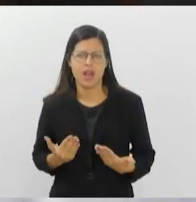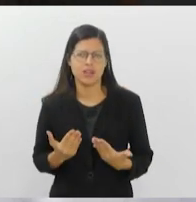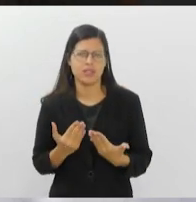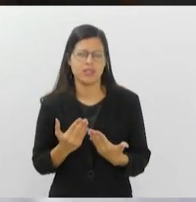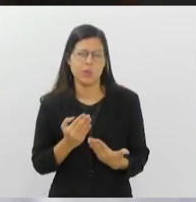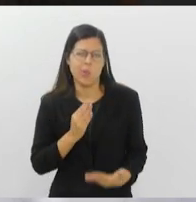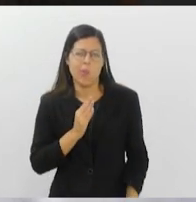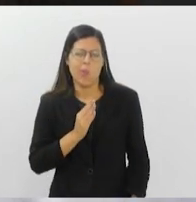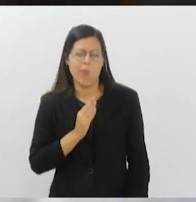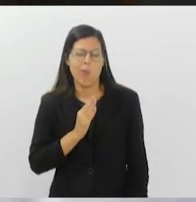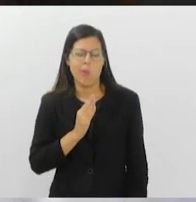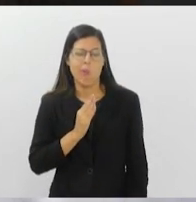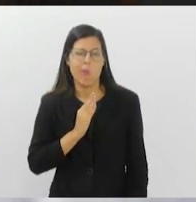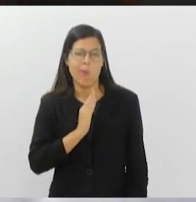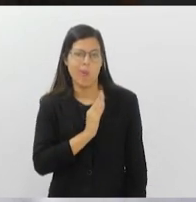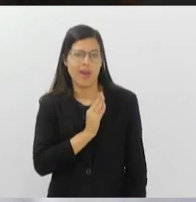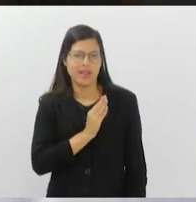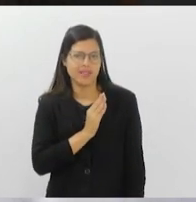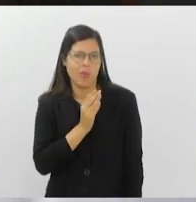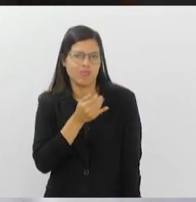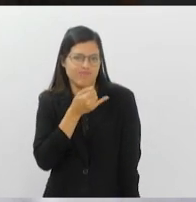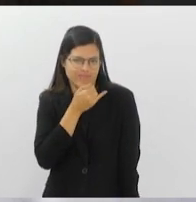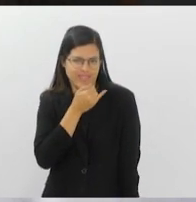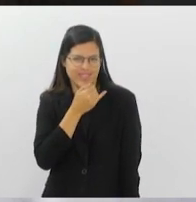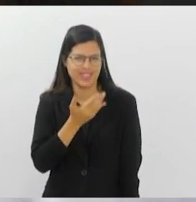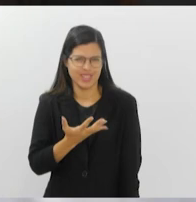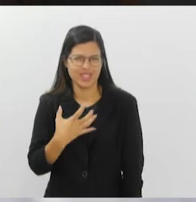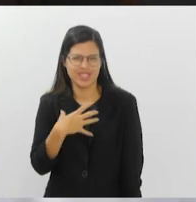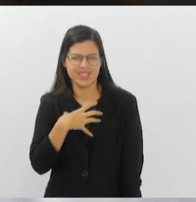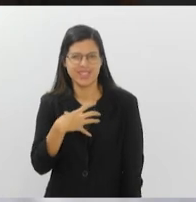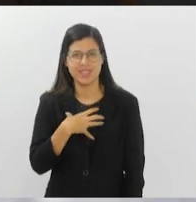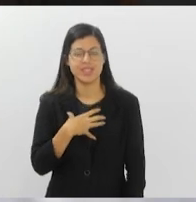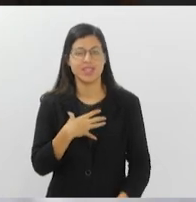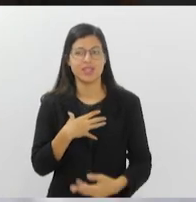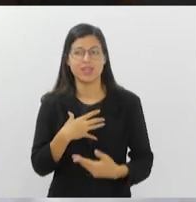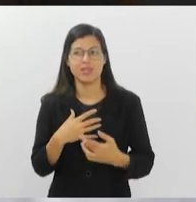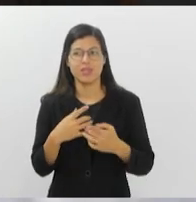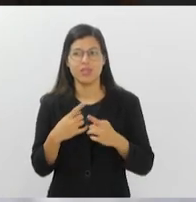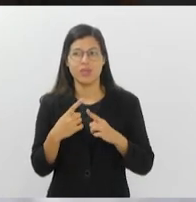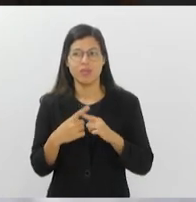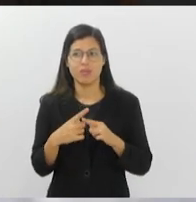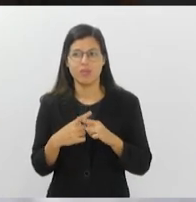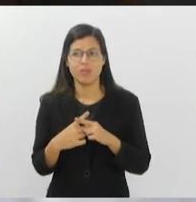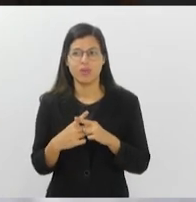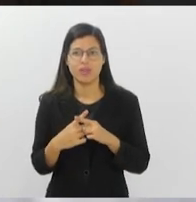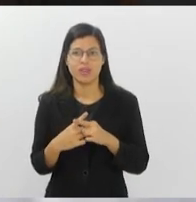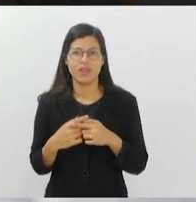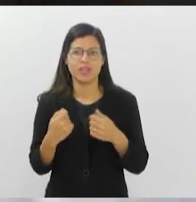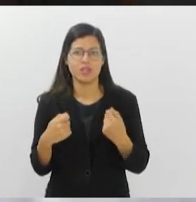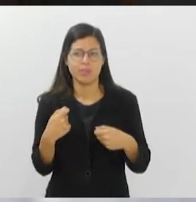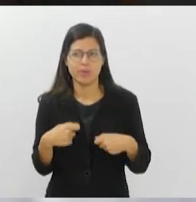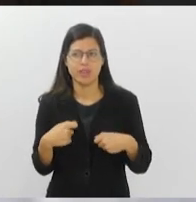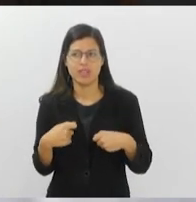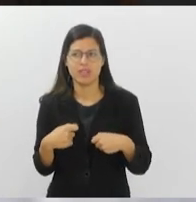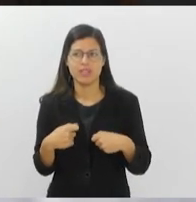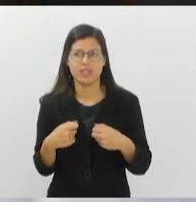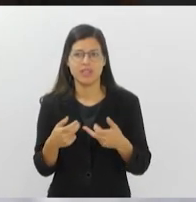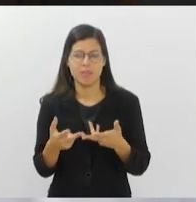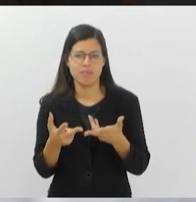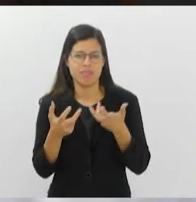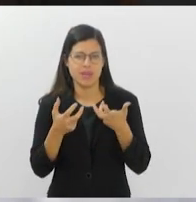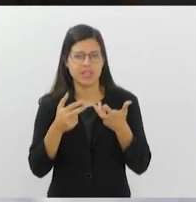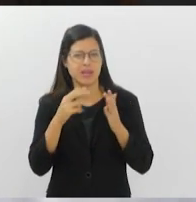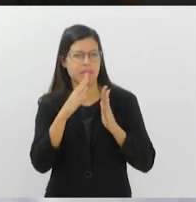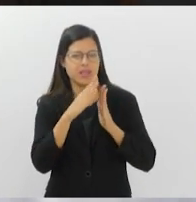partido. E vou querer, logo assim que aconteça o dia de hoje, a gente rediscuta esse formato, porque esse formato me deixou um